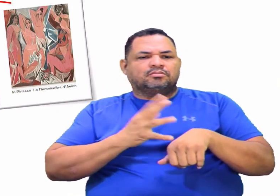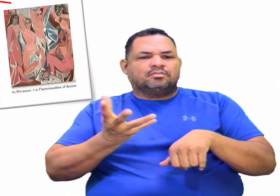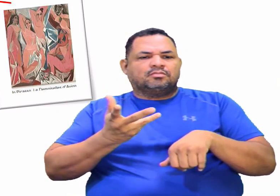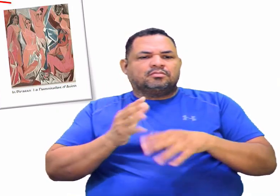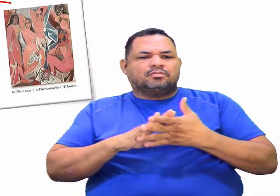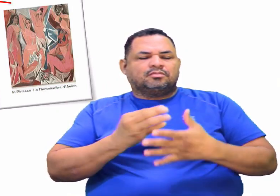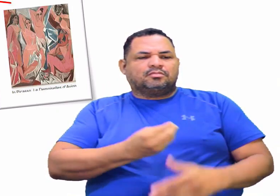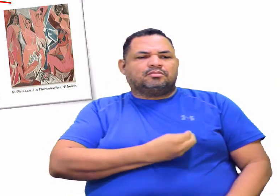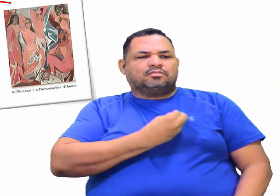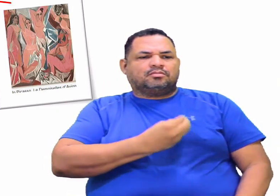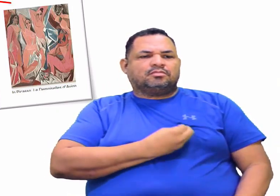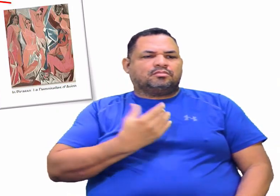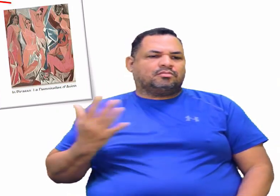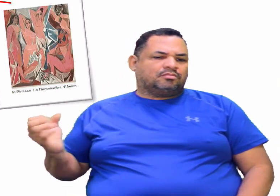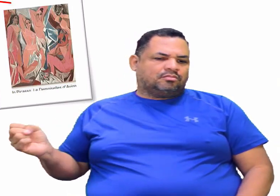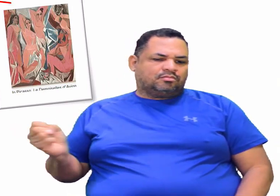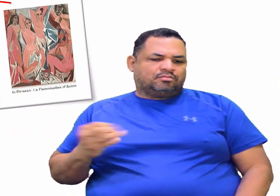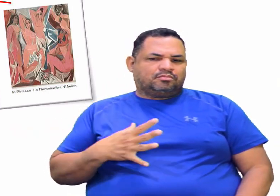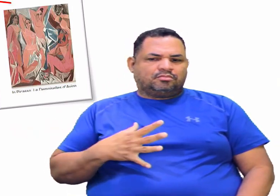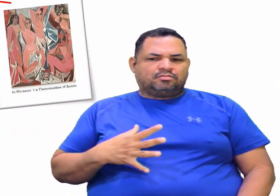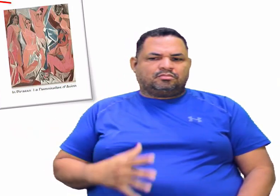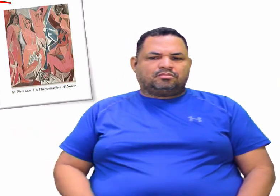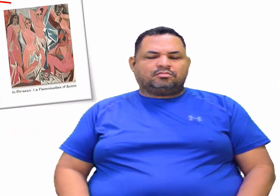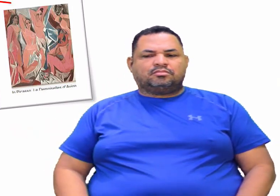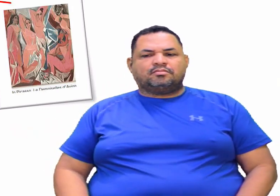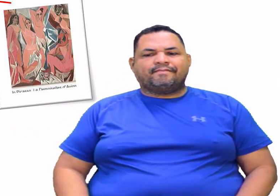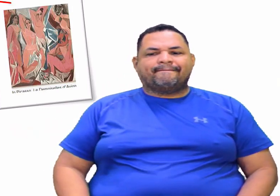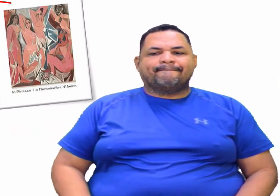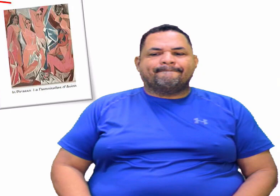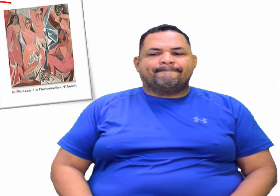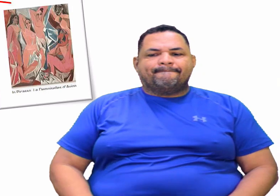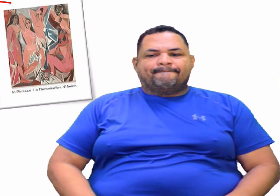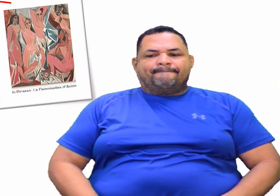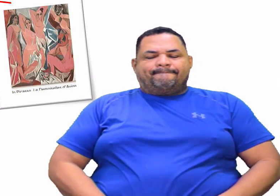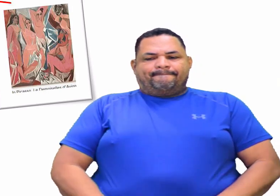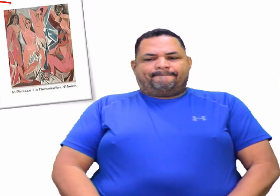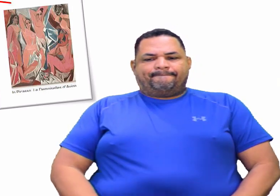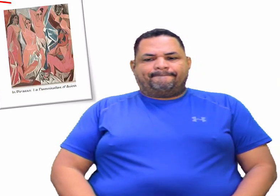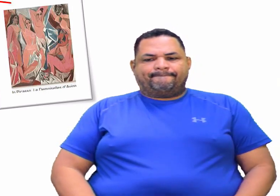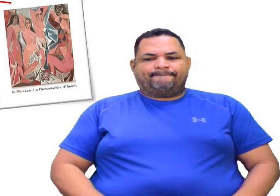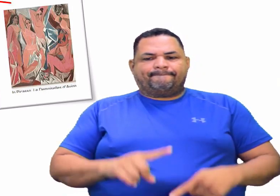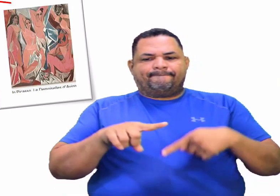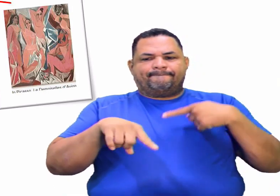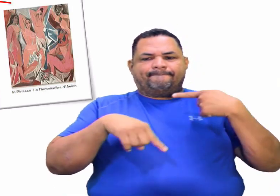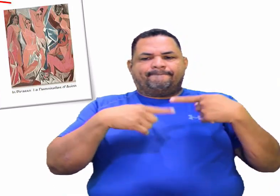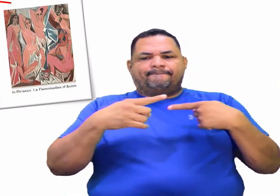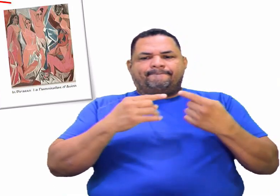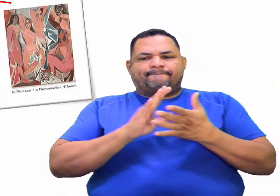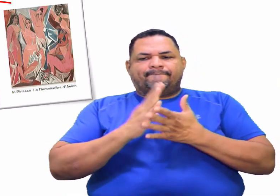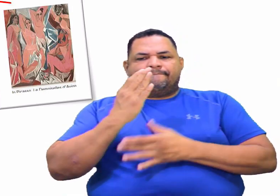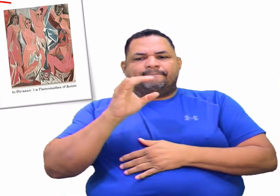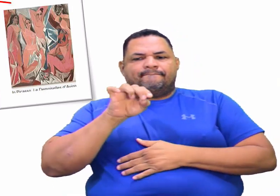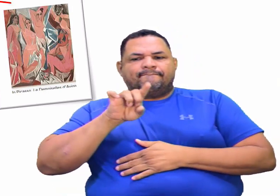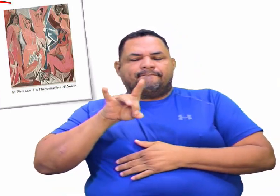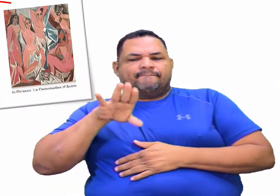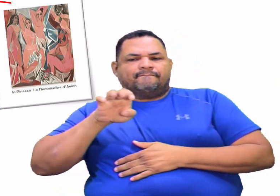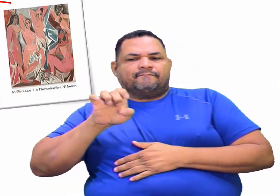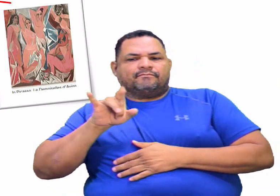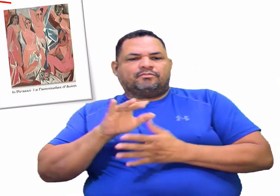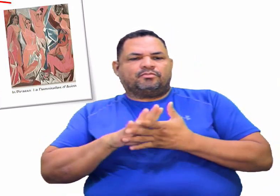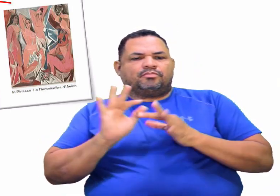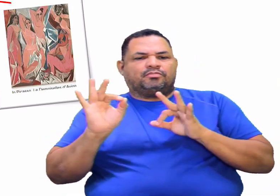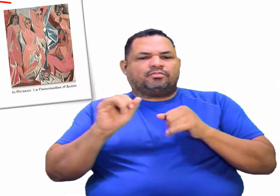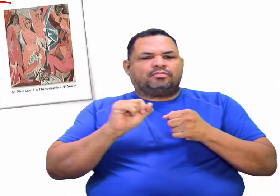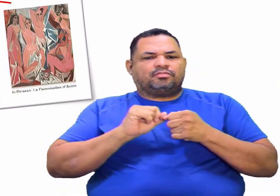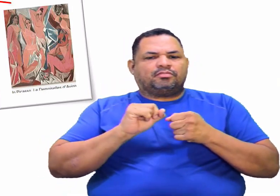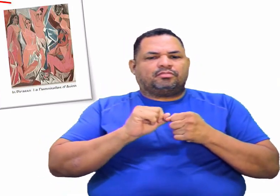acelerado da vida contemporânea, né? Aí depois vem o cubismo, né, que é marcado pelo uso das